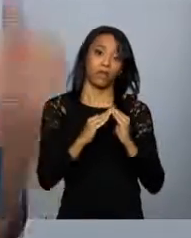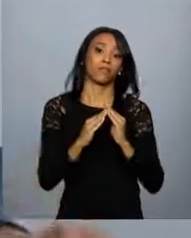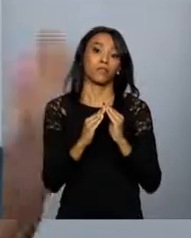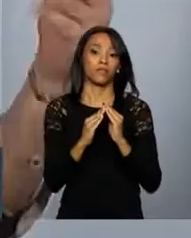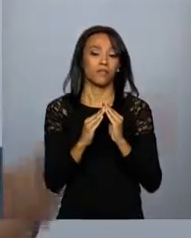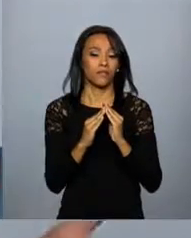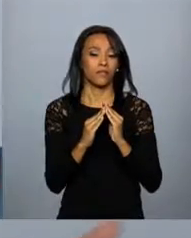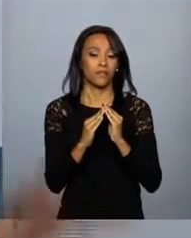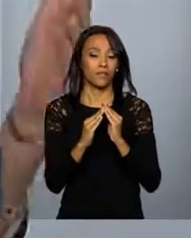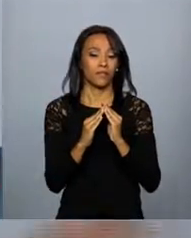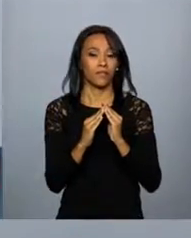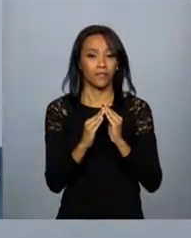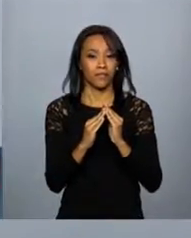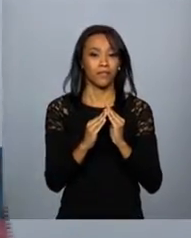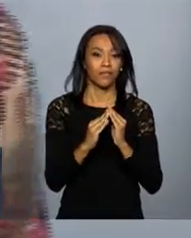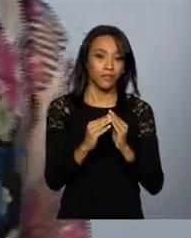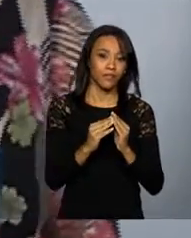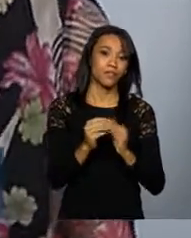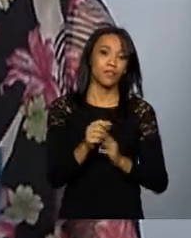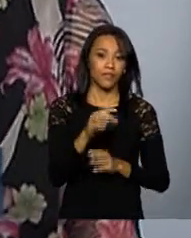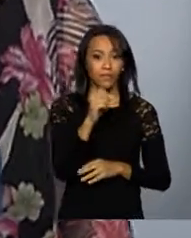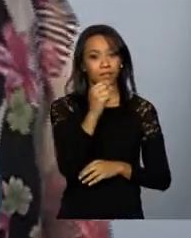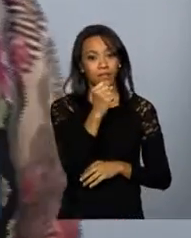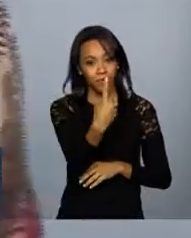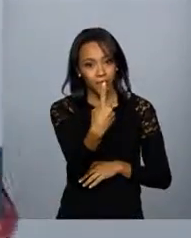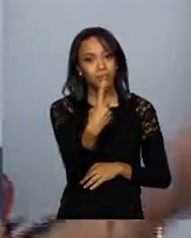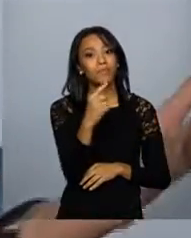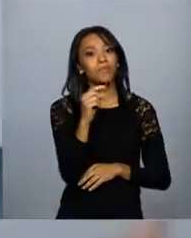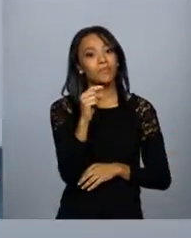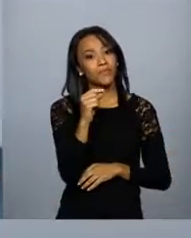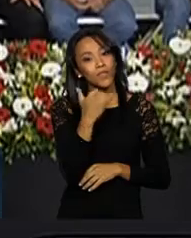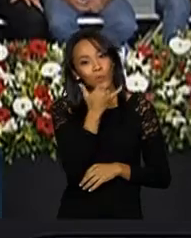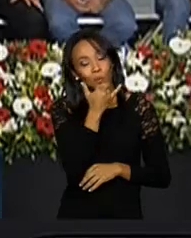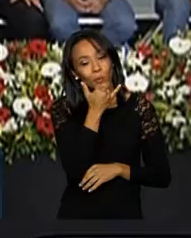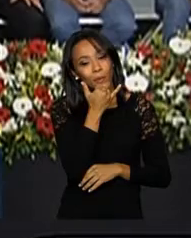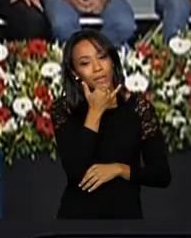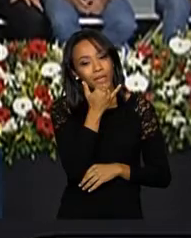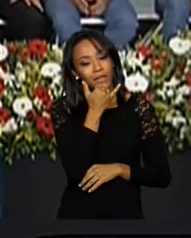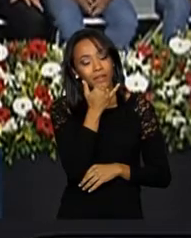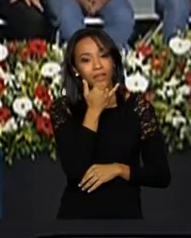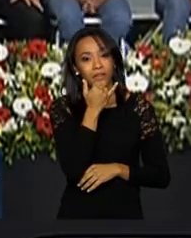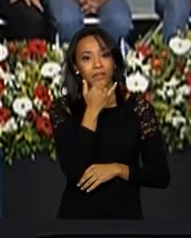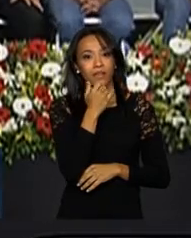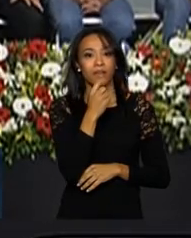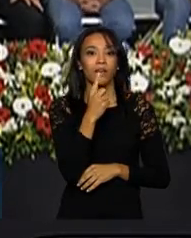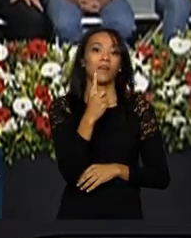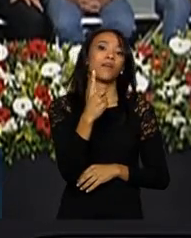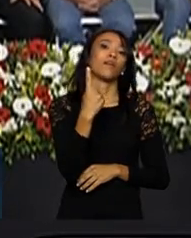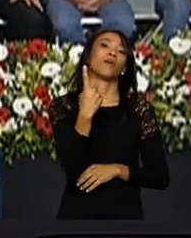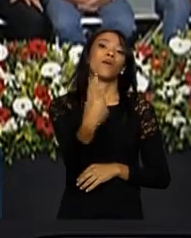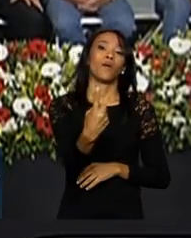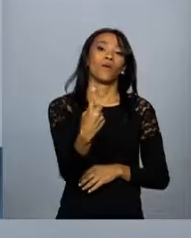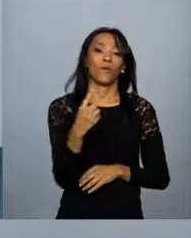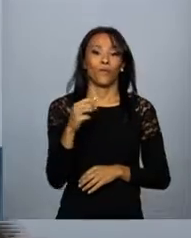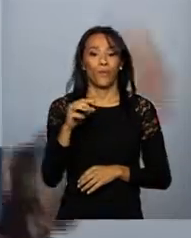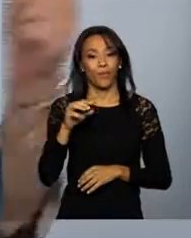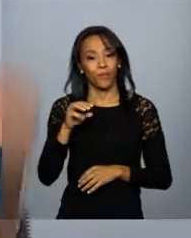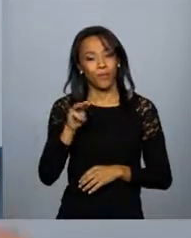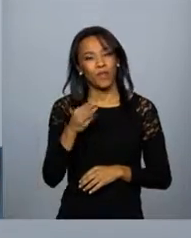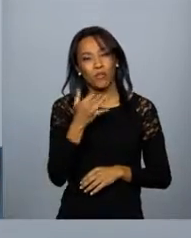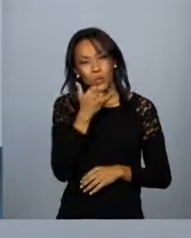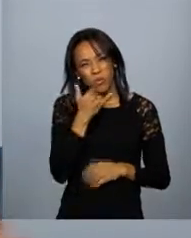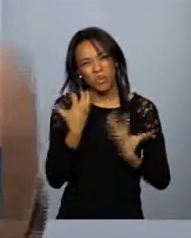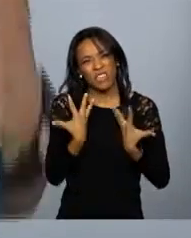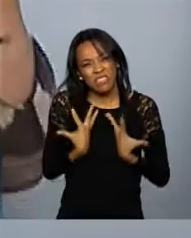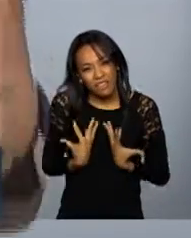bem, 1.600 moradias, aliás, desculpa, 1.000.000. Isso é o cansaço, gente, é